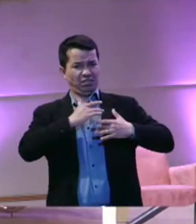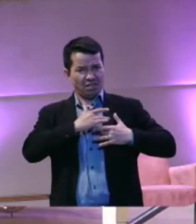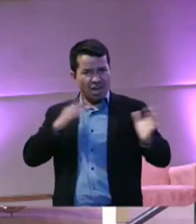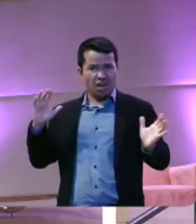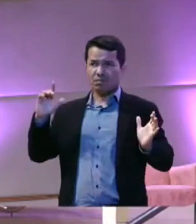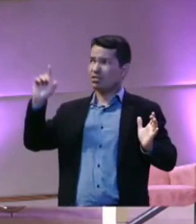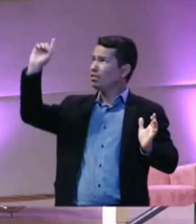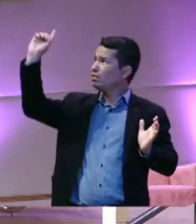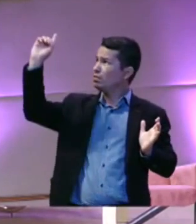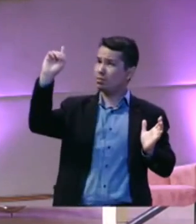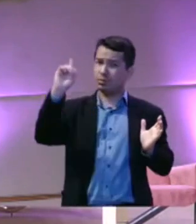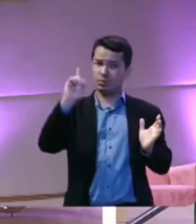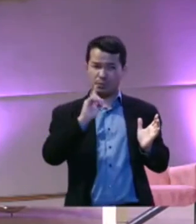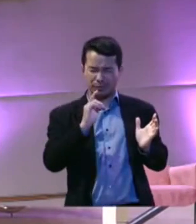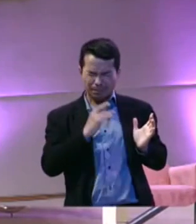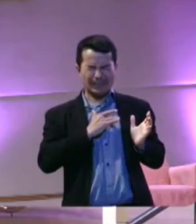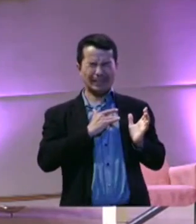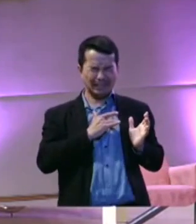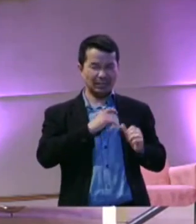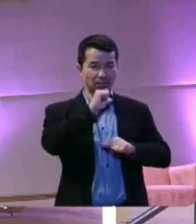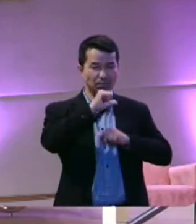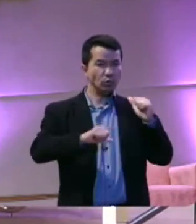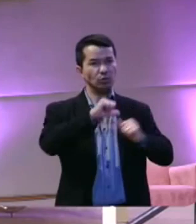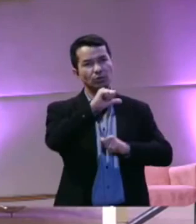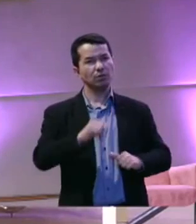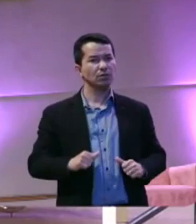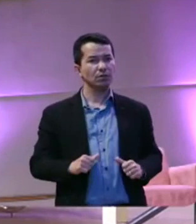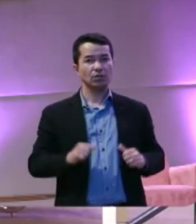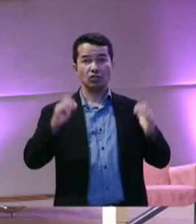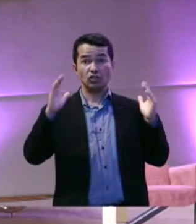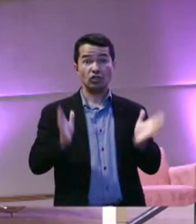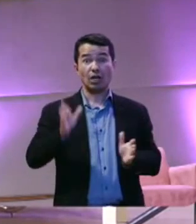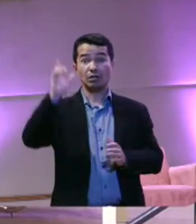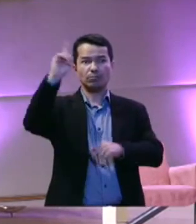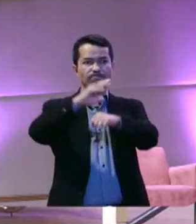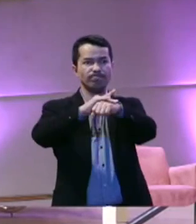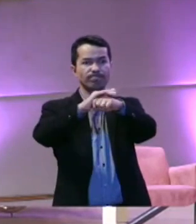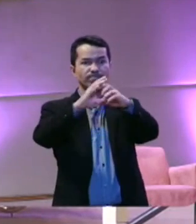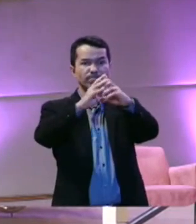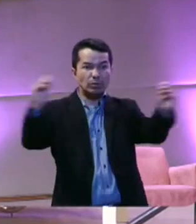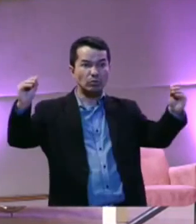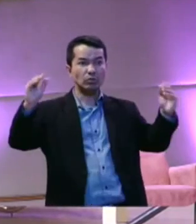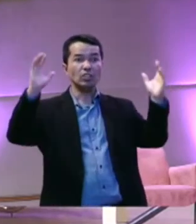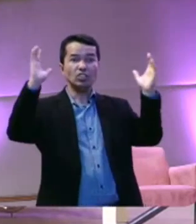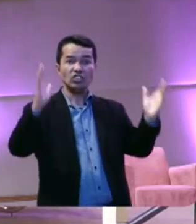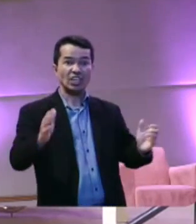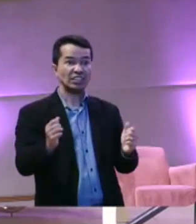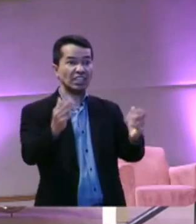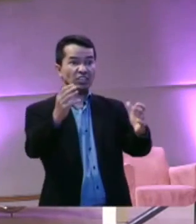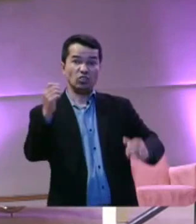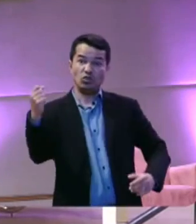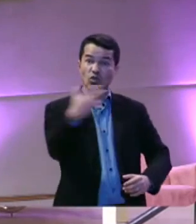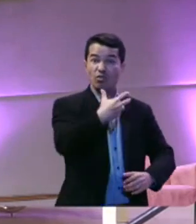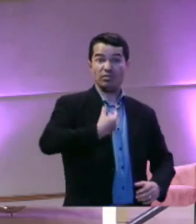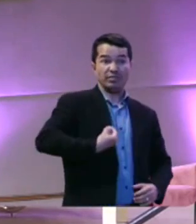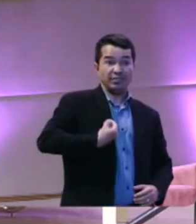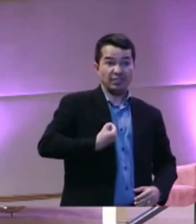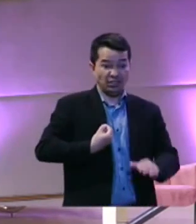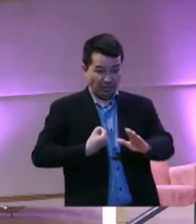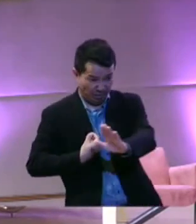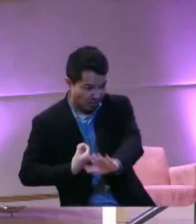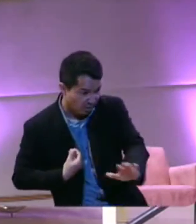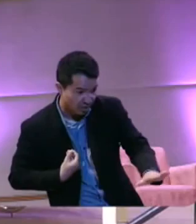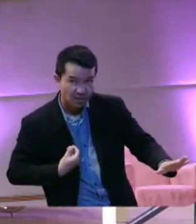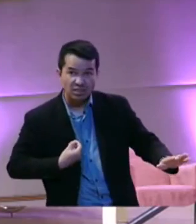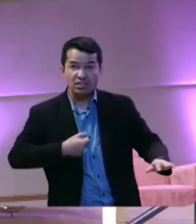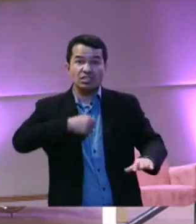ministério. Deus tem cumprido promessas, curado pessoas, restaurado vidas, desde as crianças até os